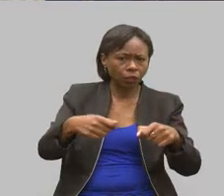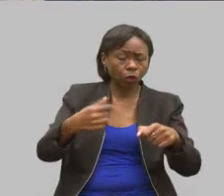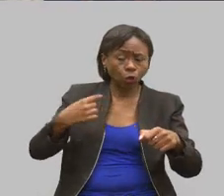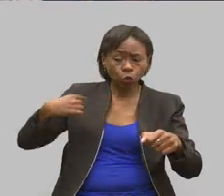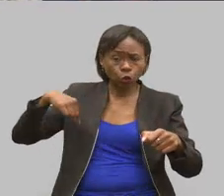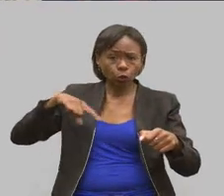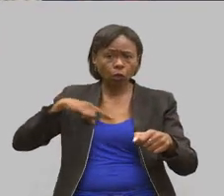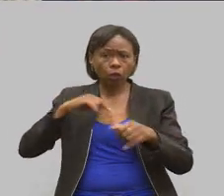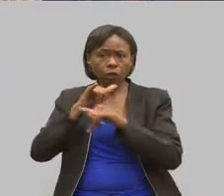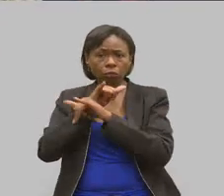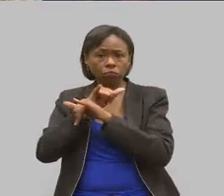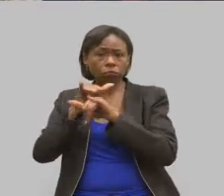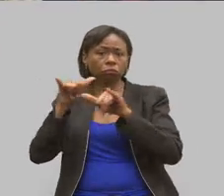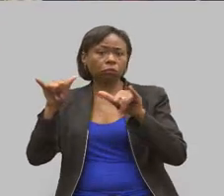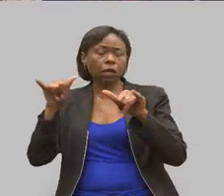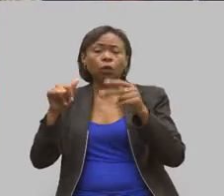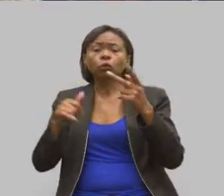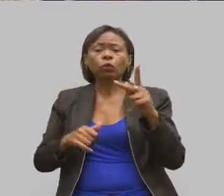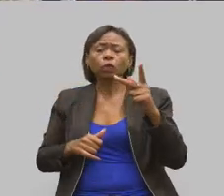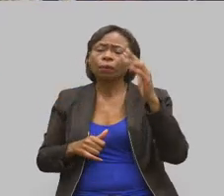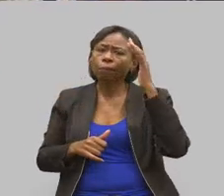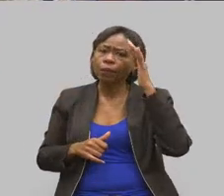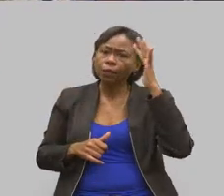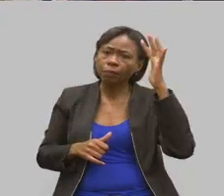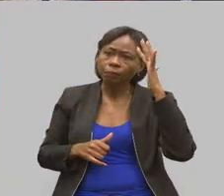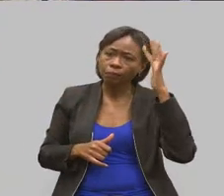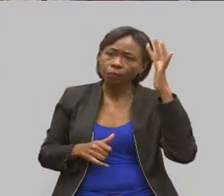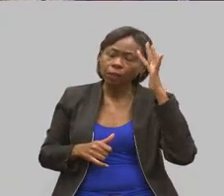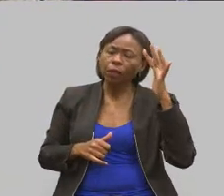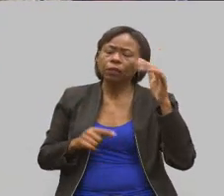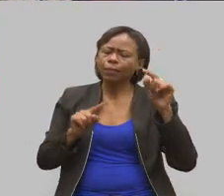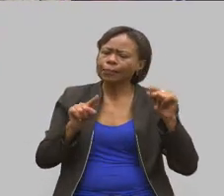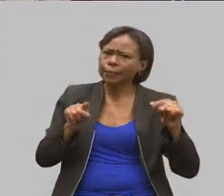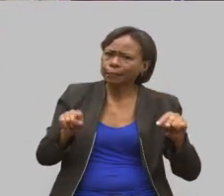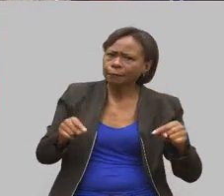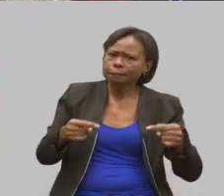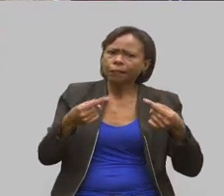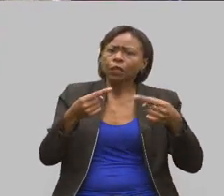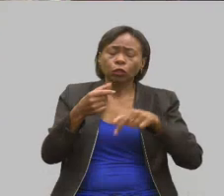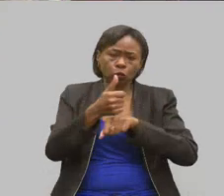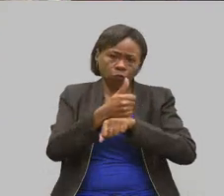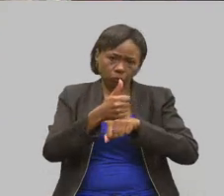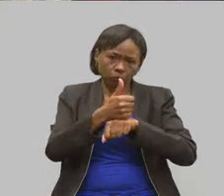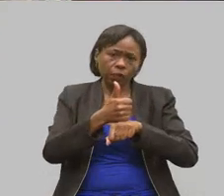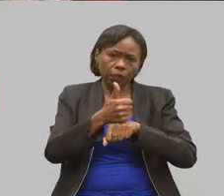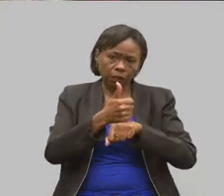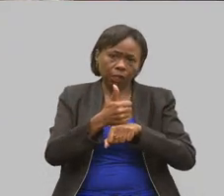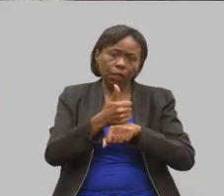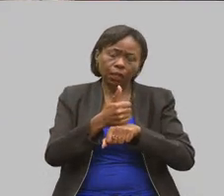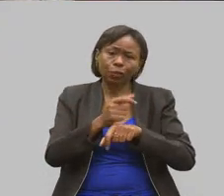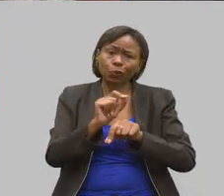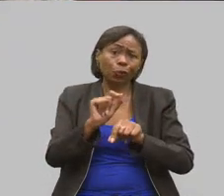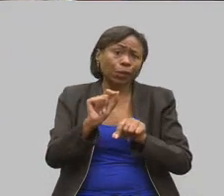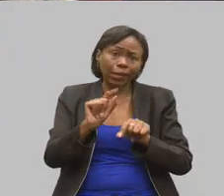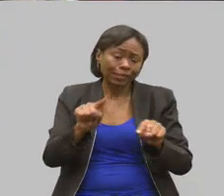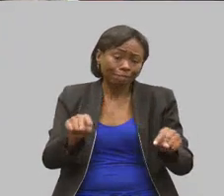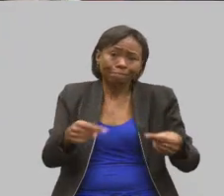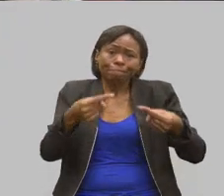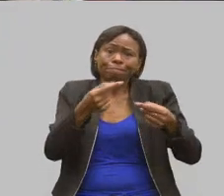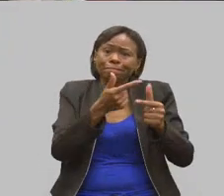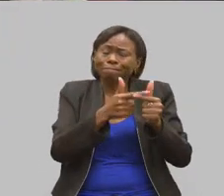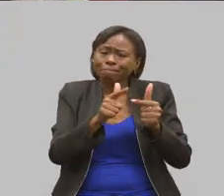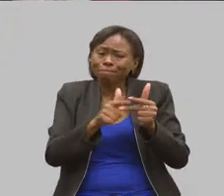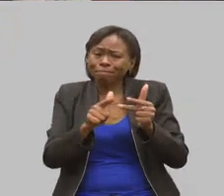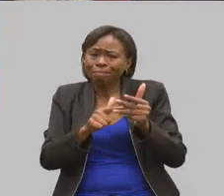pensamento de vocês Quais são os desafios que vocês enquanto profissionais enfrentam no dia a dia e